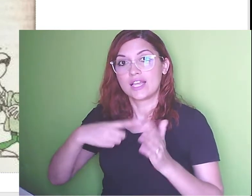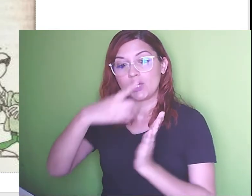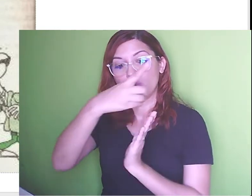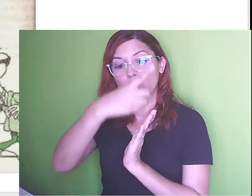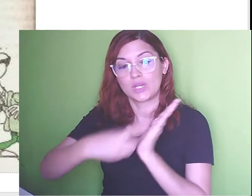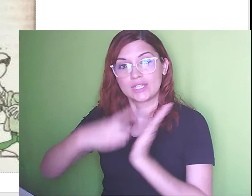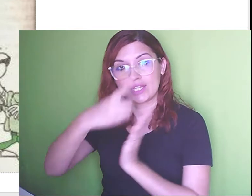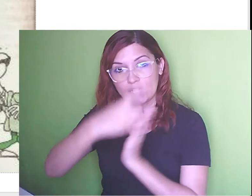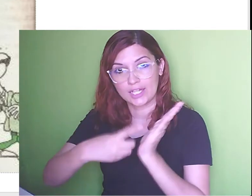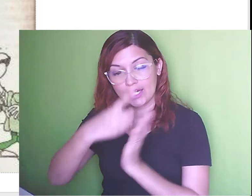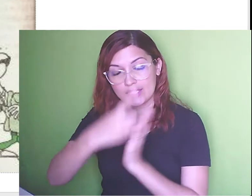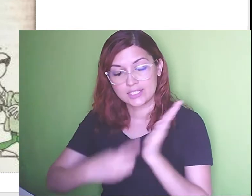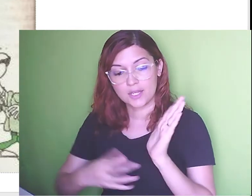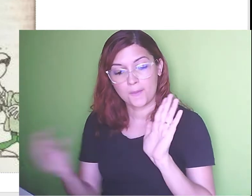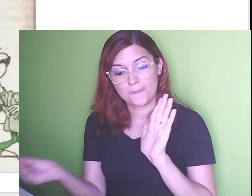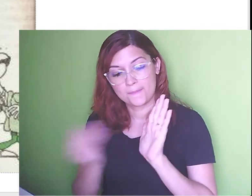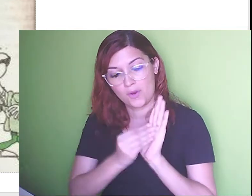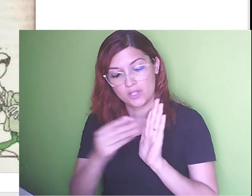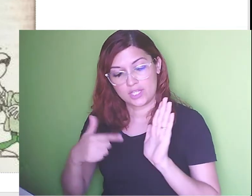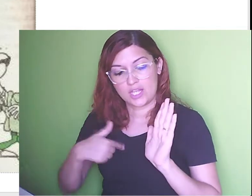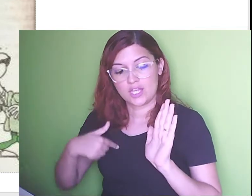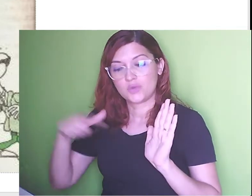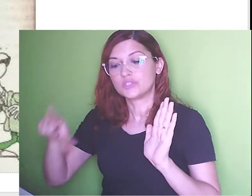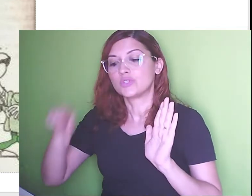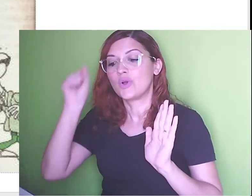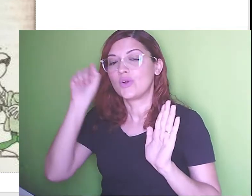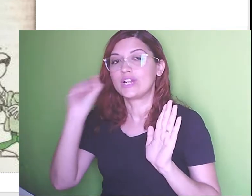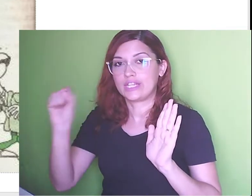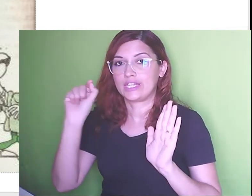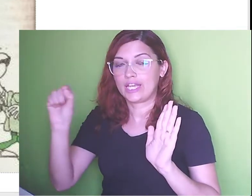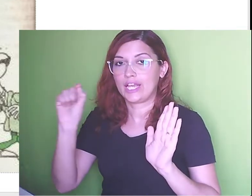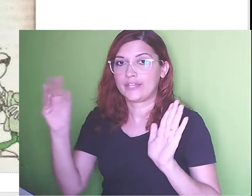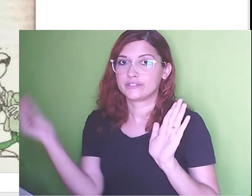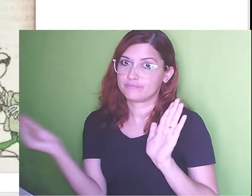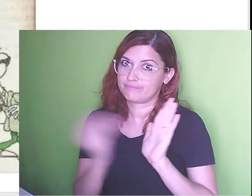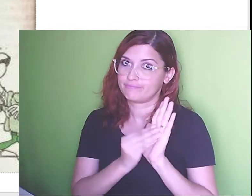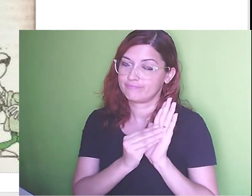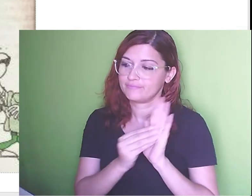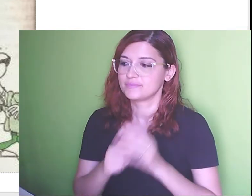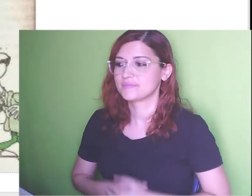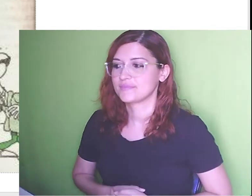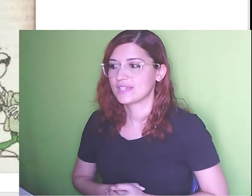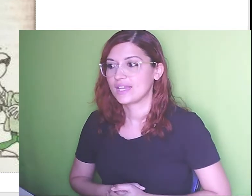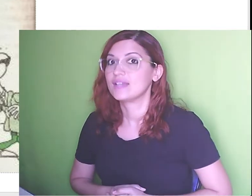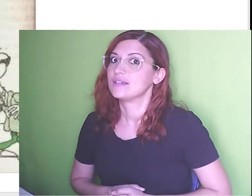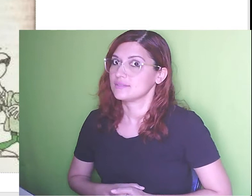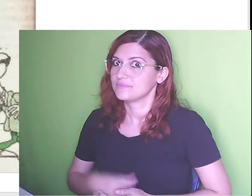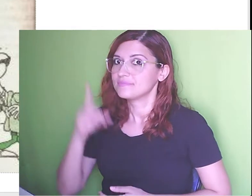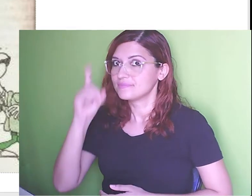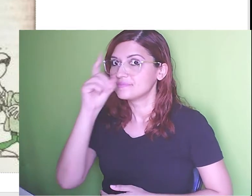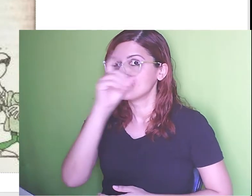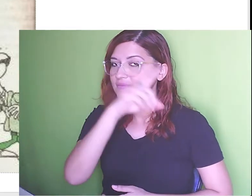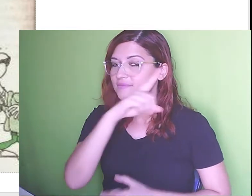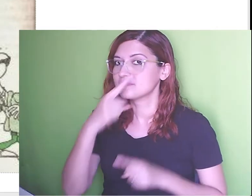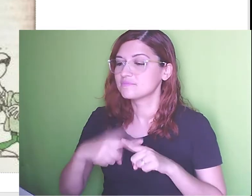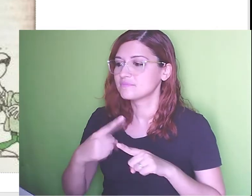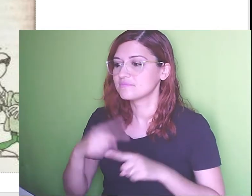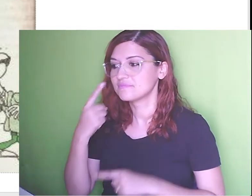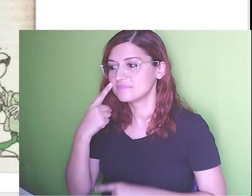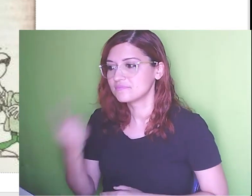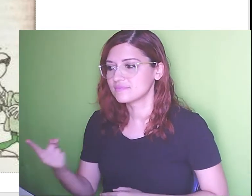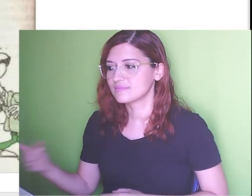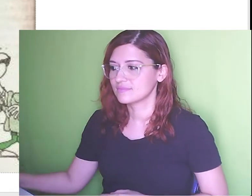todo mundo ficava sabendo. Tinha até uma declaração que mostrava em quem a pessoa tinha votado. Era